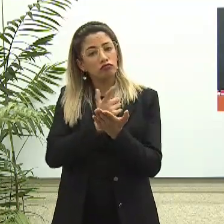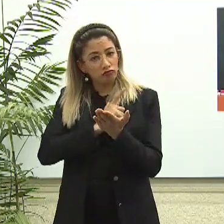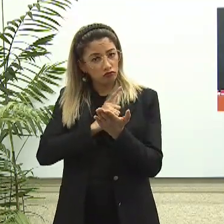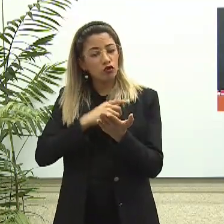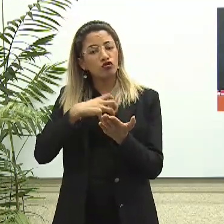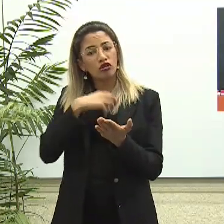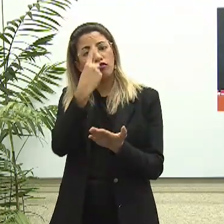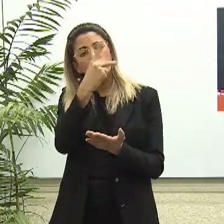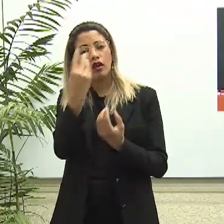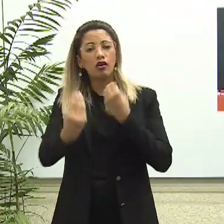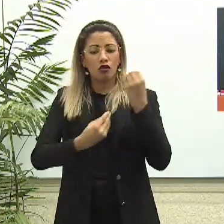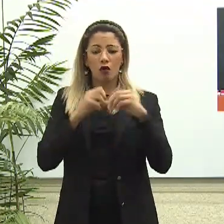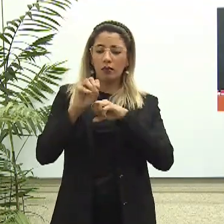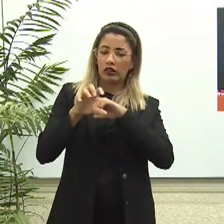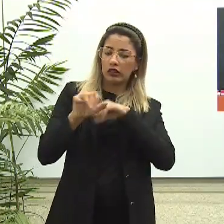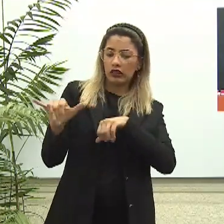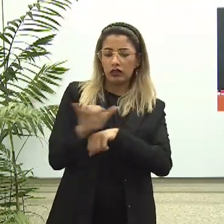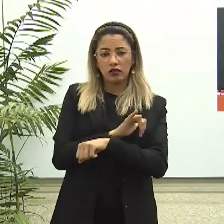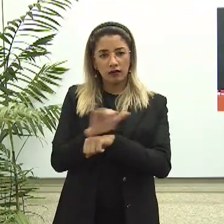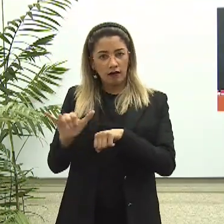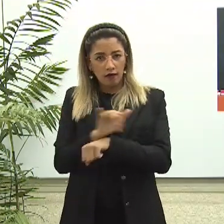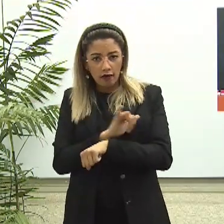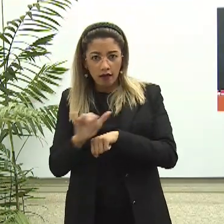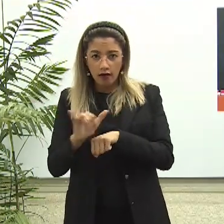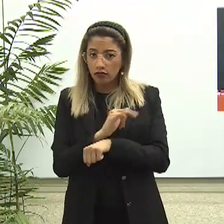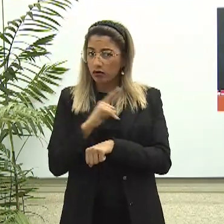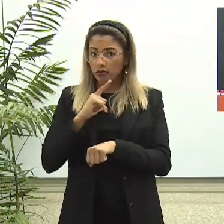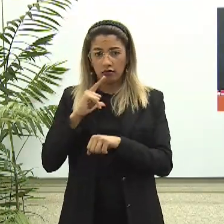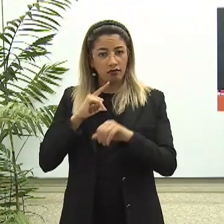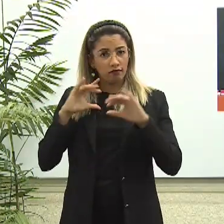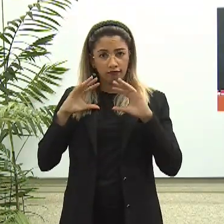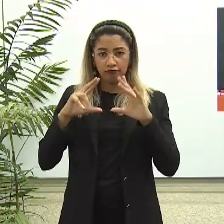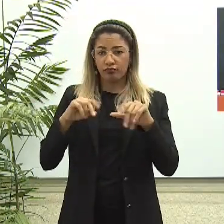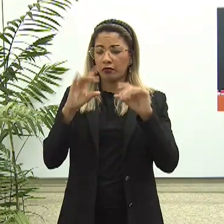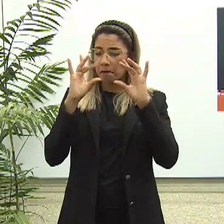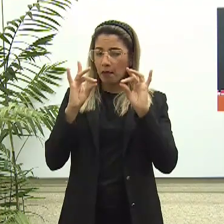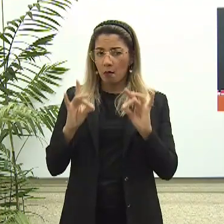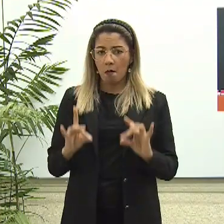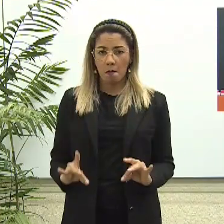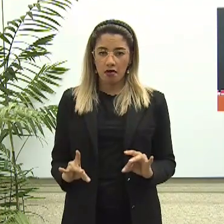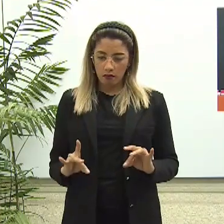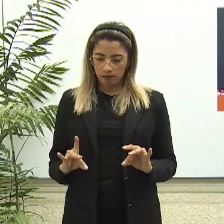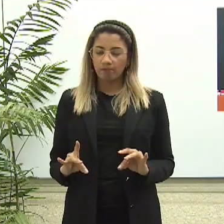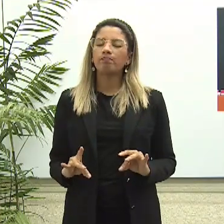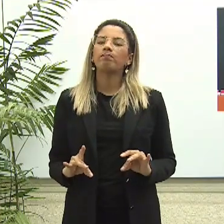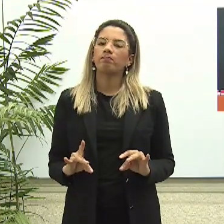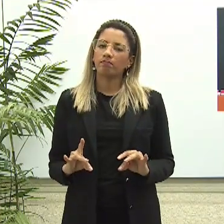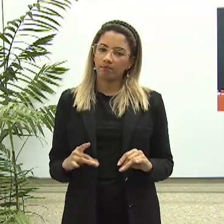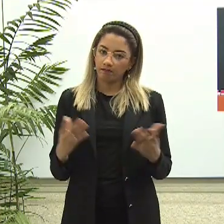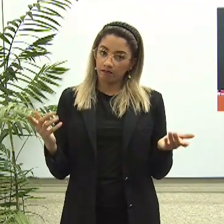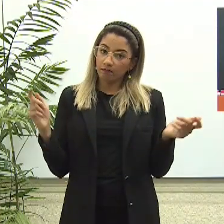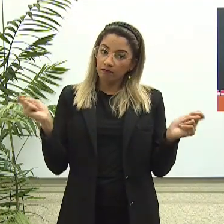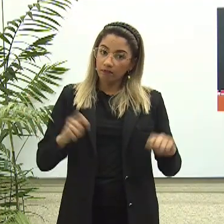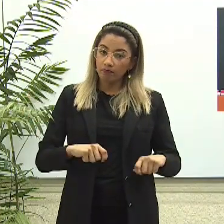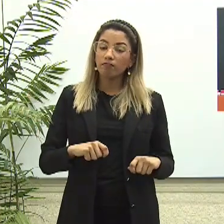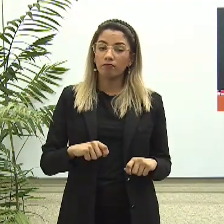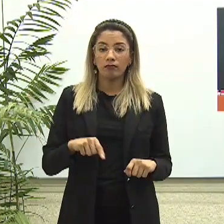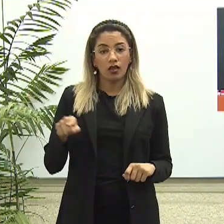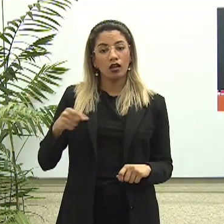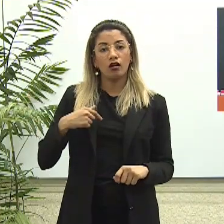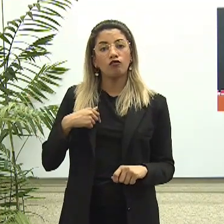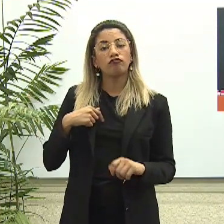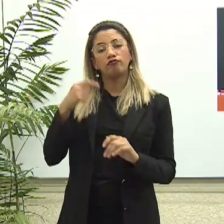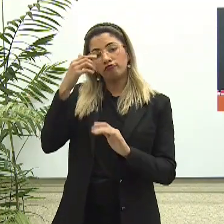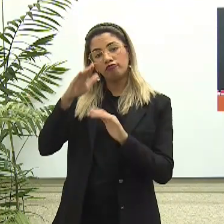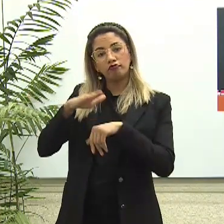o trejeito do professor eh quase que eh o estereótipo do professor e agora eu posso pedir paraa Inteligência Artificial